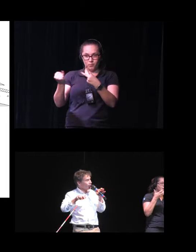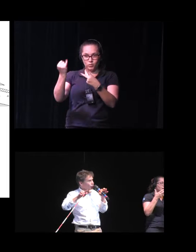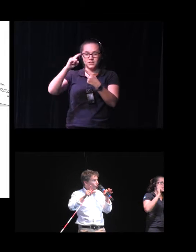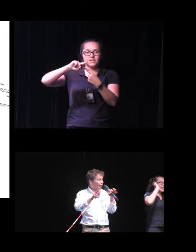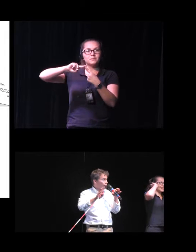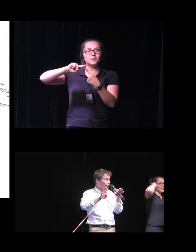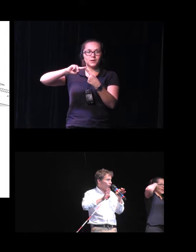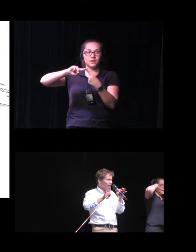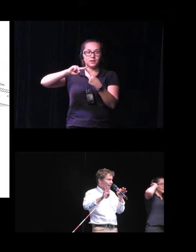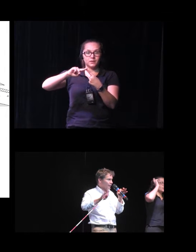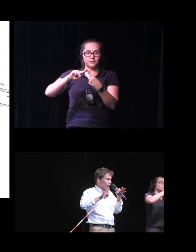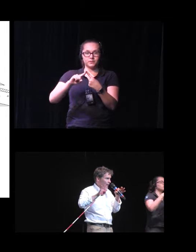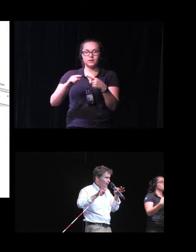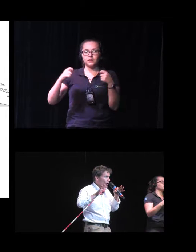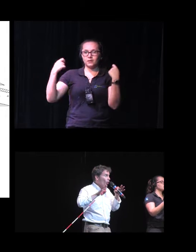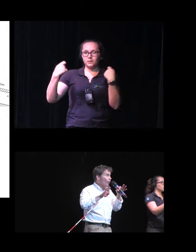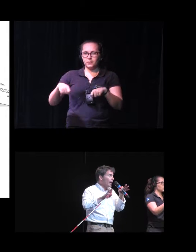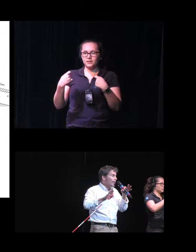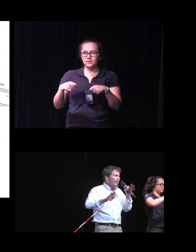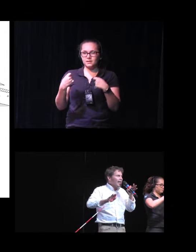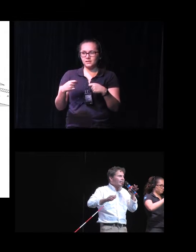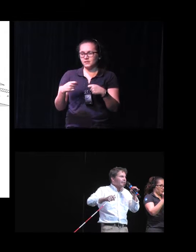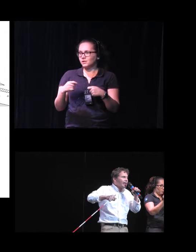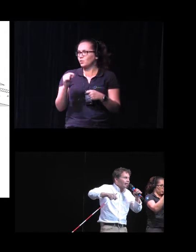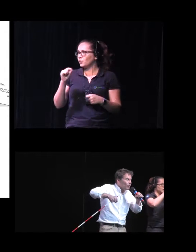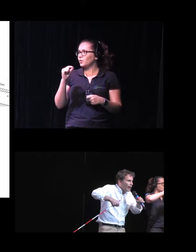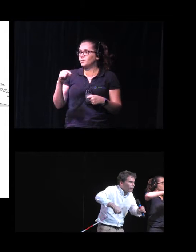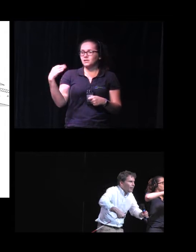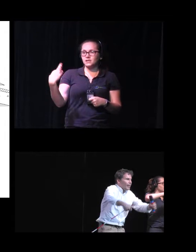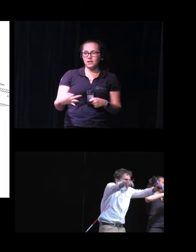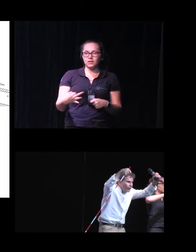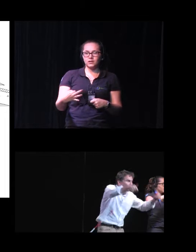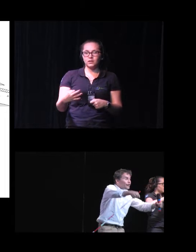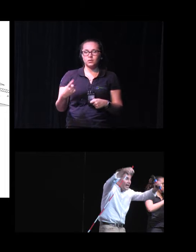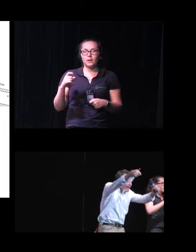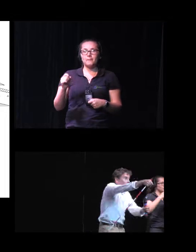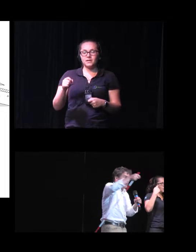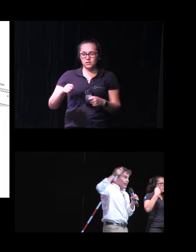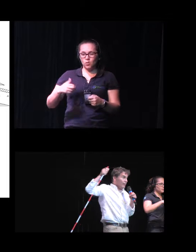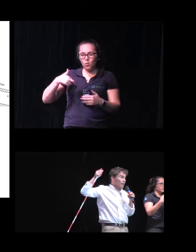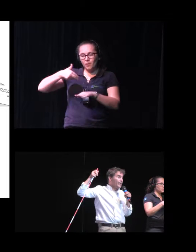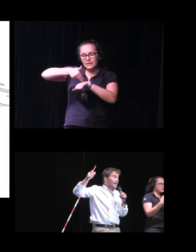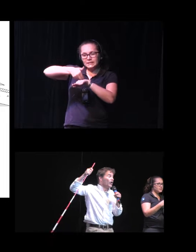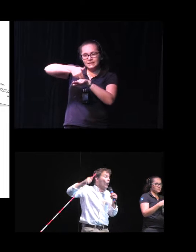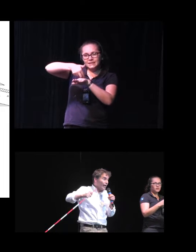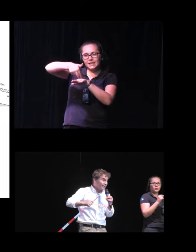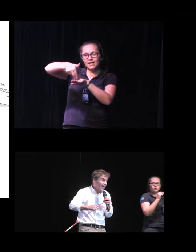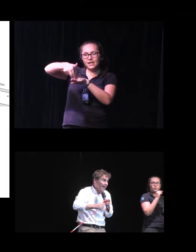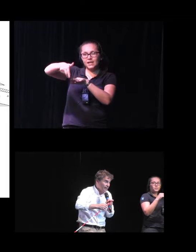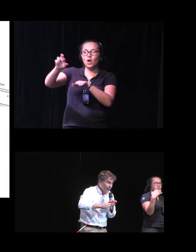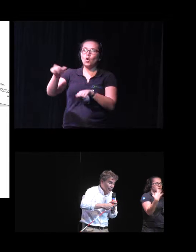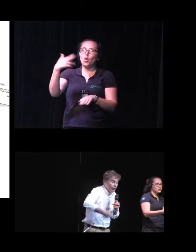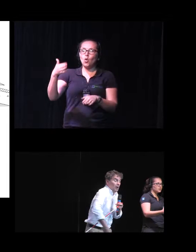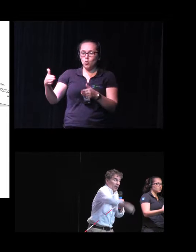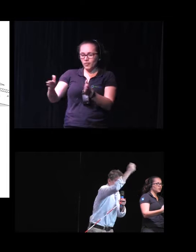precisa considerar duas coisas importantes. A primeira é que precisa ser, de uma certa forma, uma